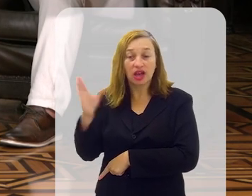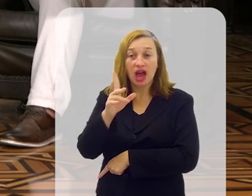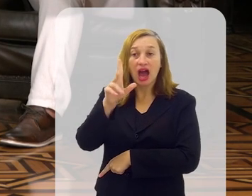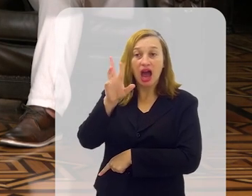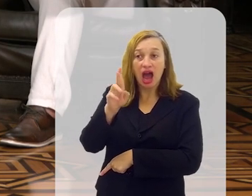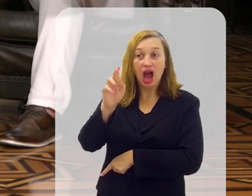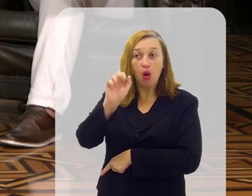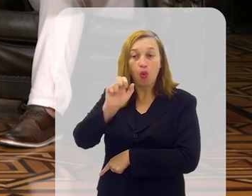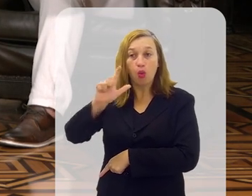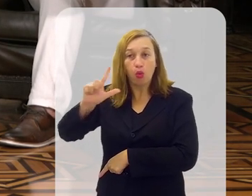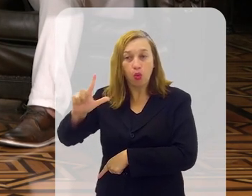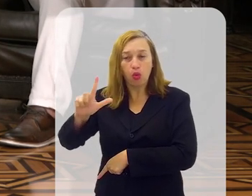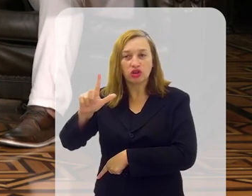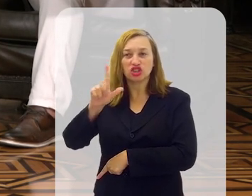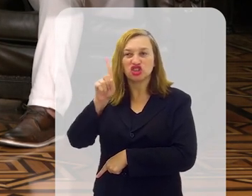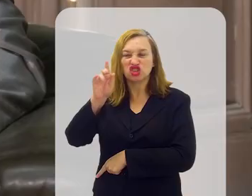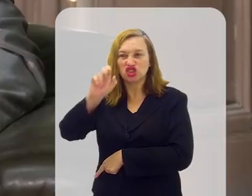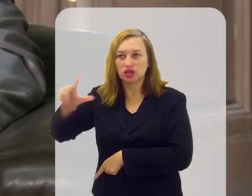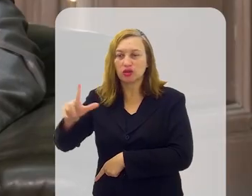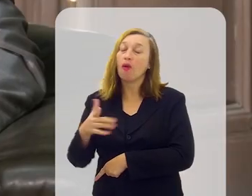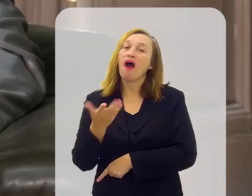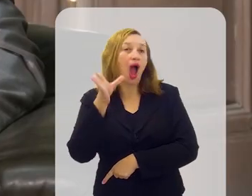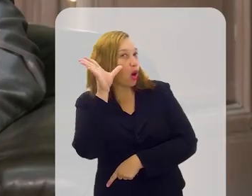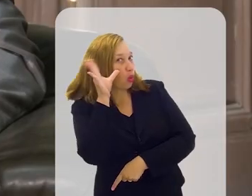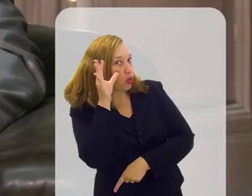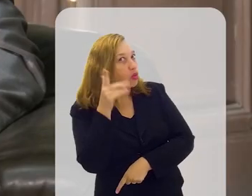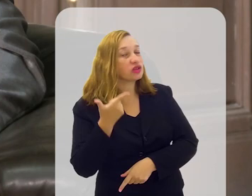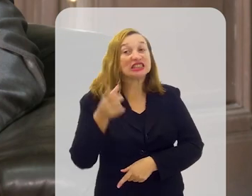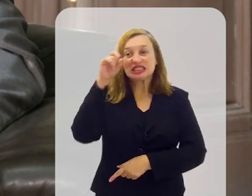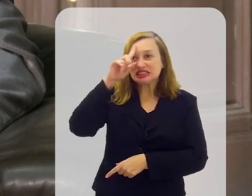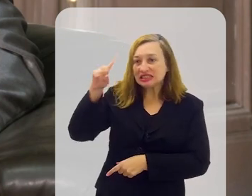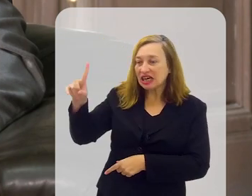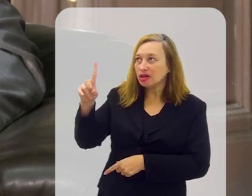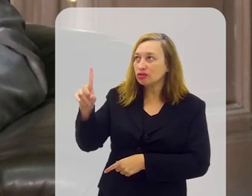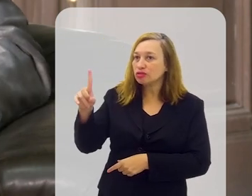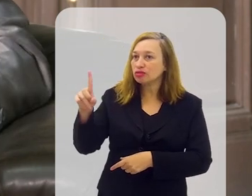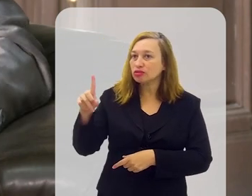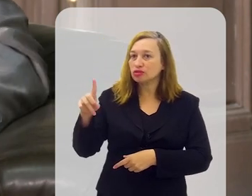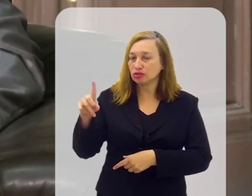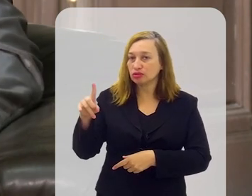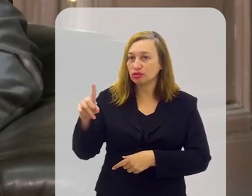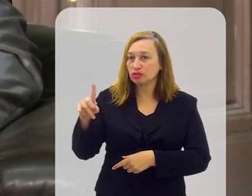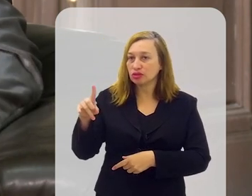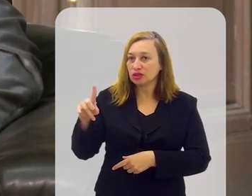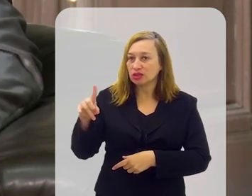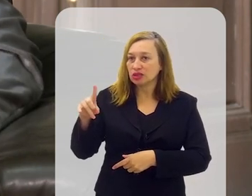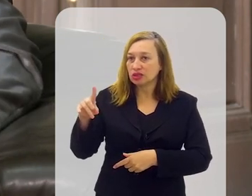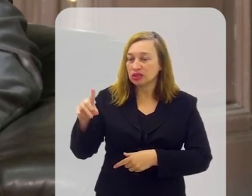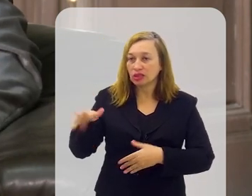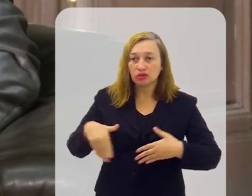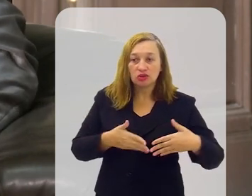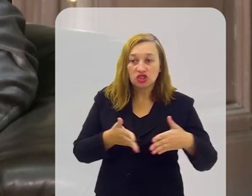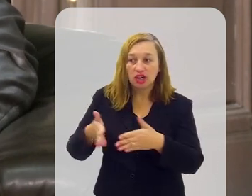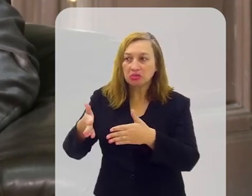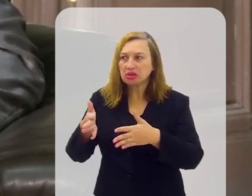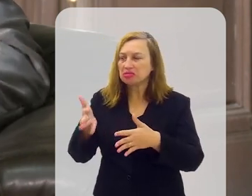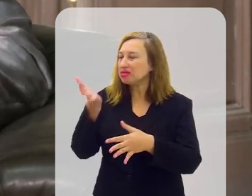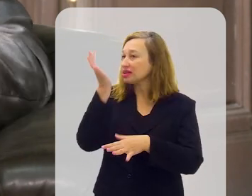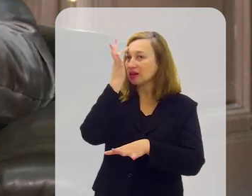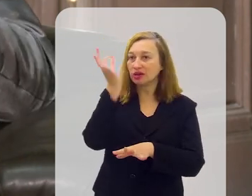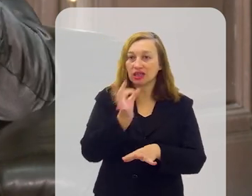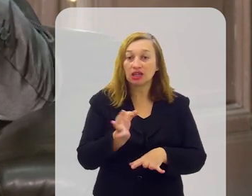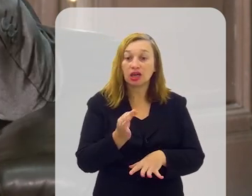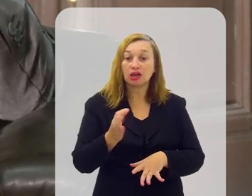Taizinha fofoqueira, bispo. Olha, foi curioso. Deus tem uns desígnios que a gente não entende. Sabe como é que eu fui parar no Raul Gil? É